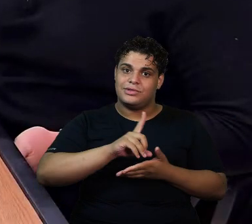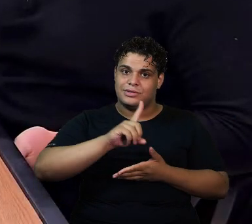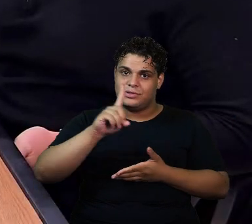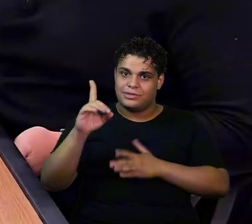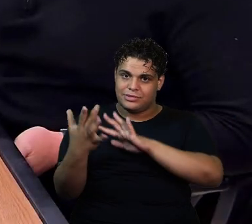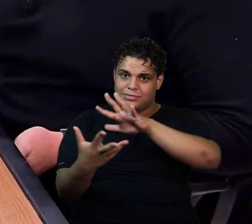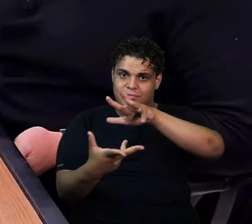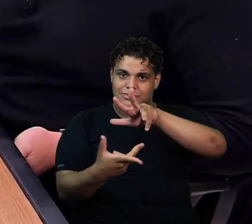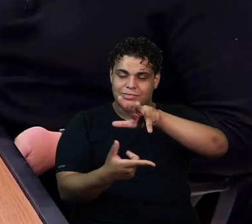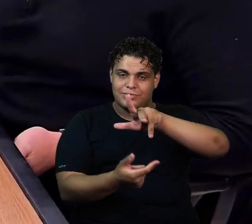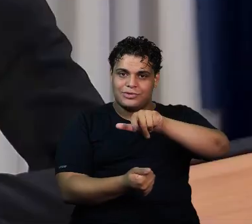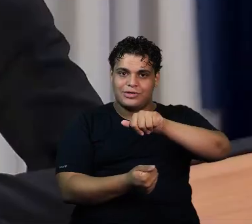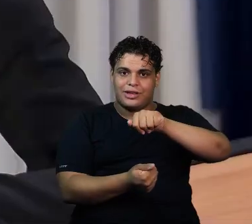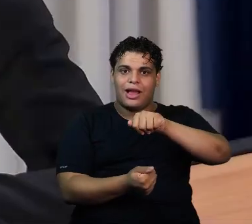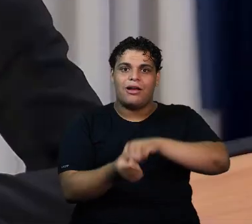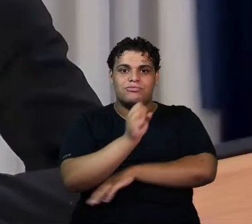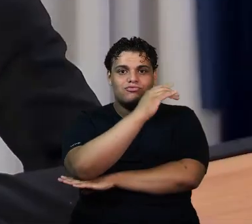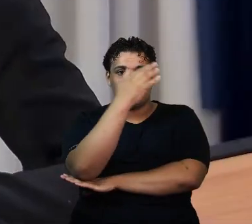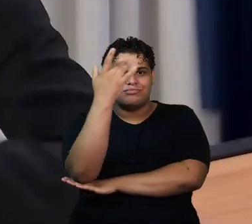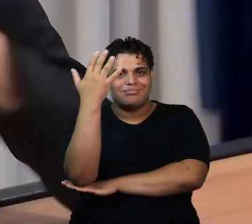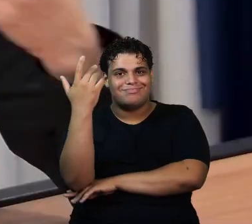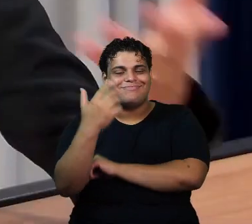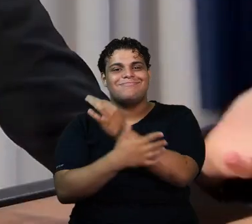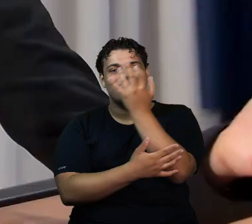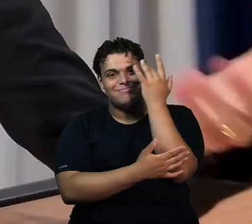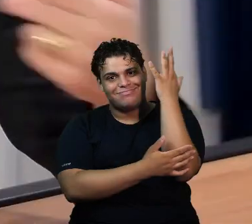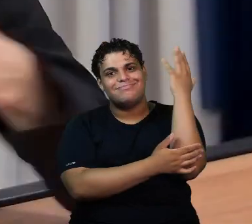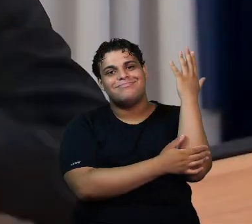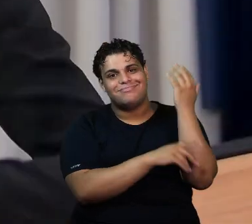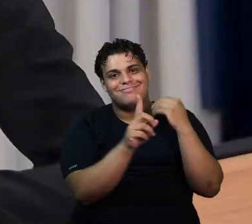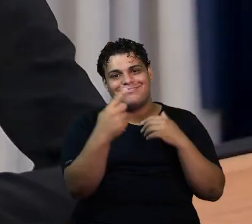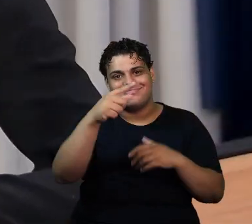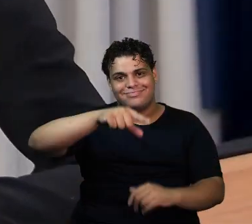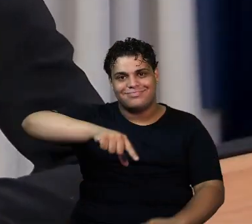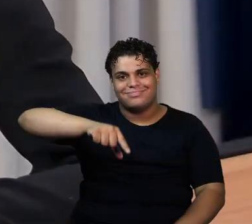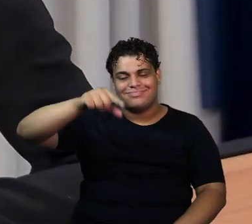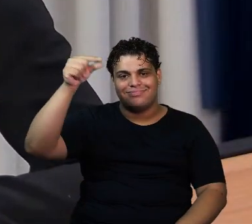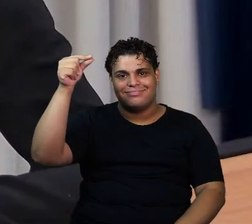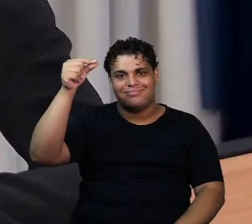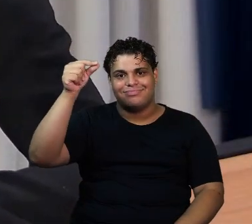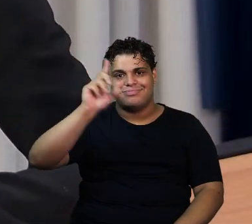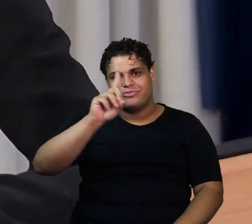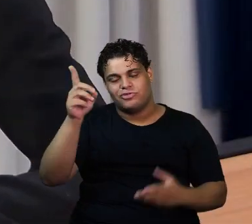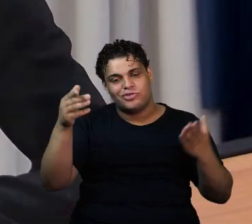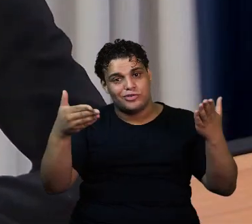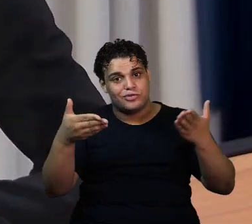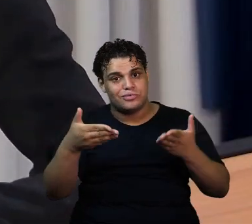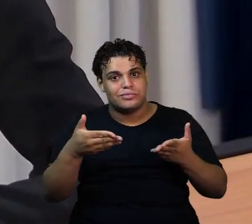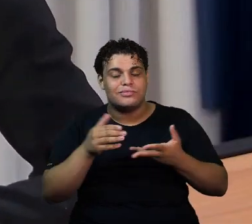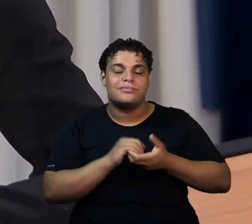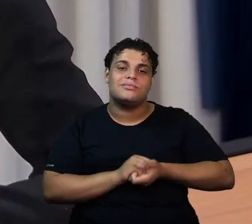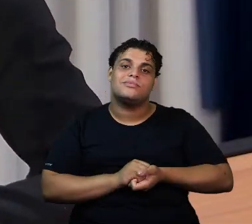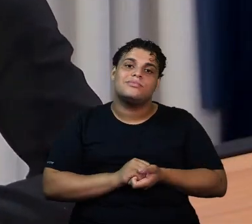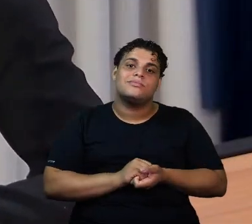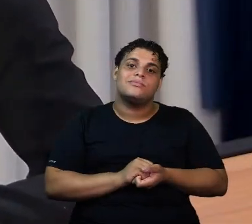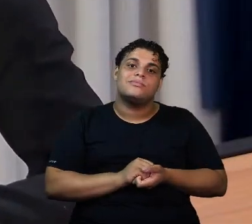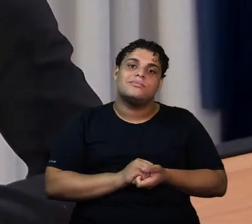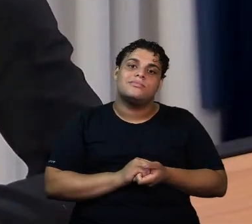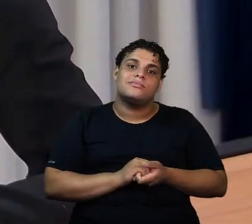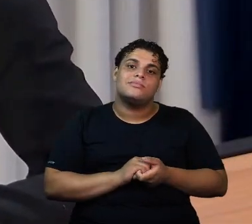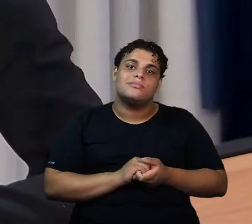do Meio Ambiente. Então, nós escolhemos estrategicamente, né, Jonas, a data de hoje, porque é uma